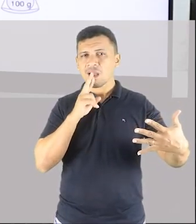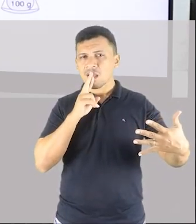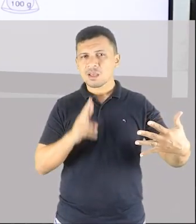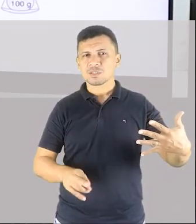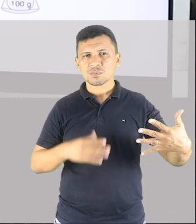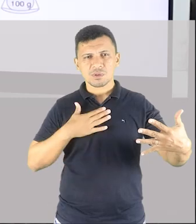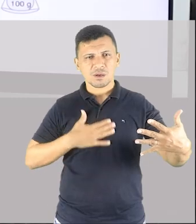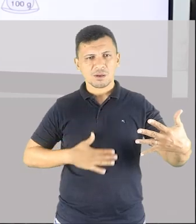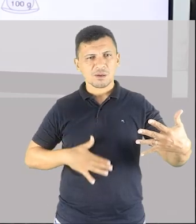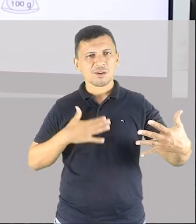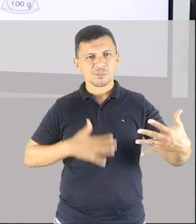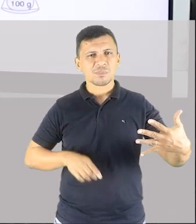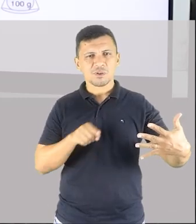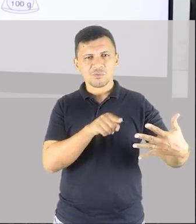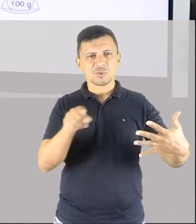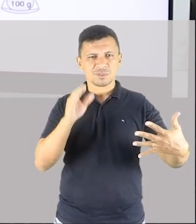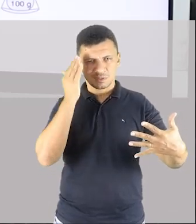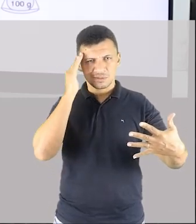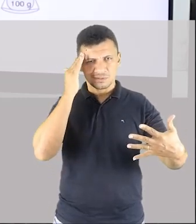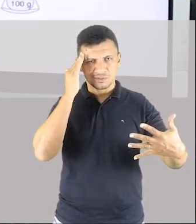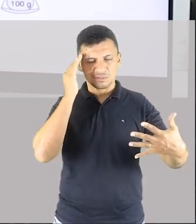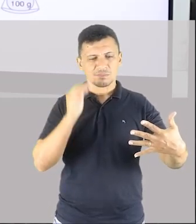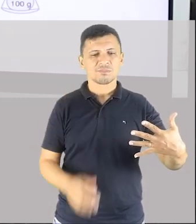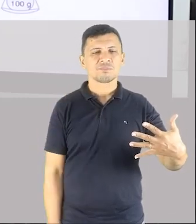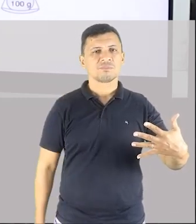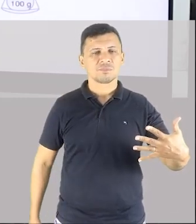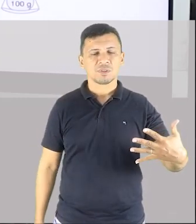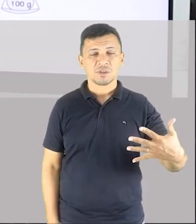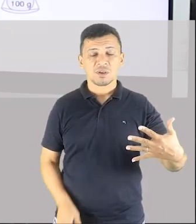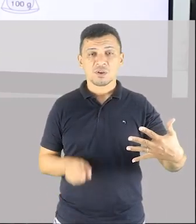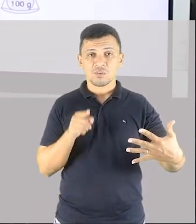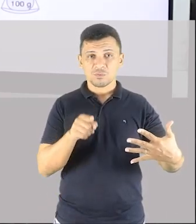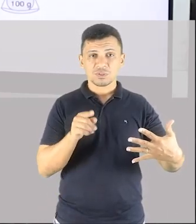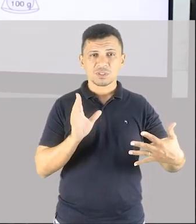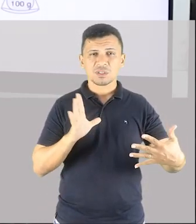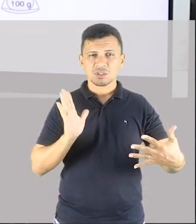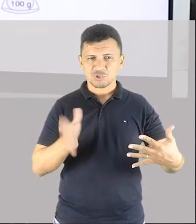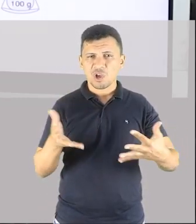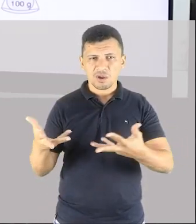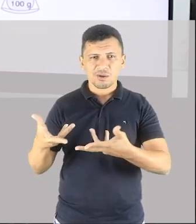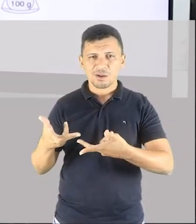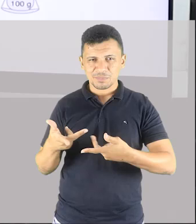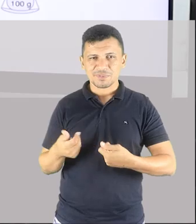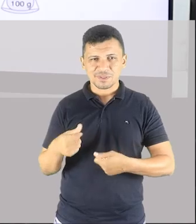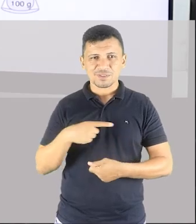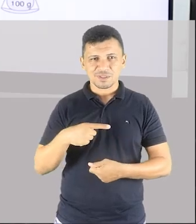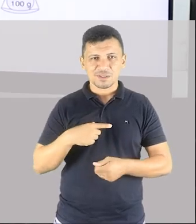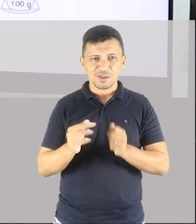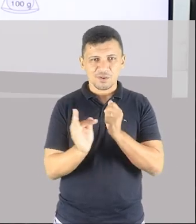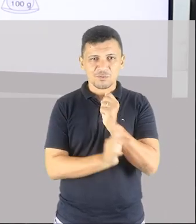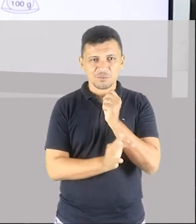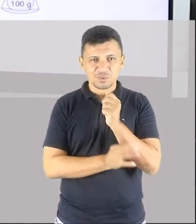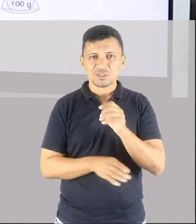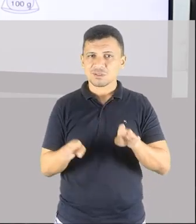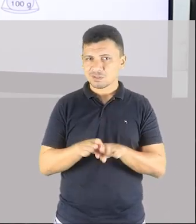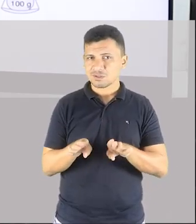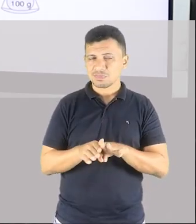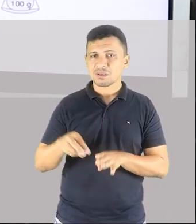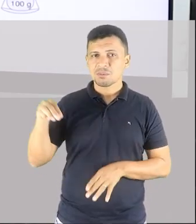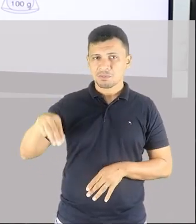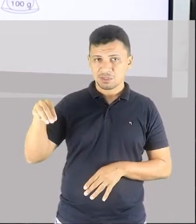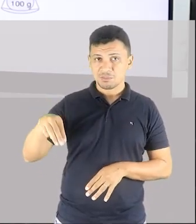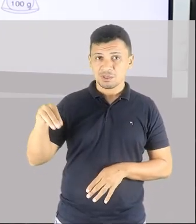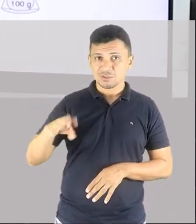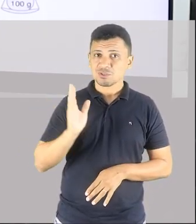para ficar mais fácil para vocês entenderem. Mas para você que já tem uma certa habilidadezinha, tanto com a física quanto com